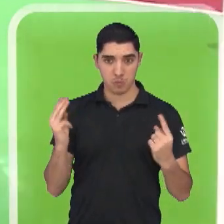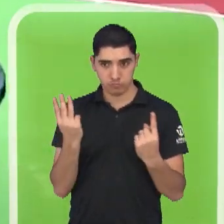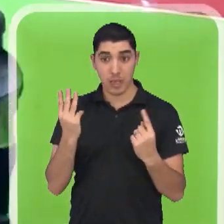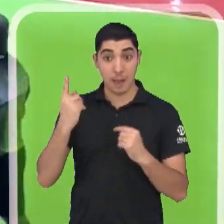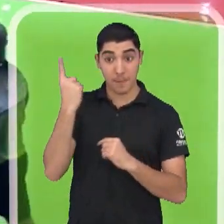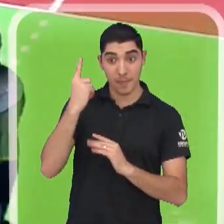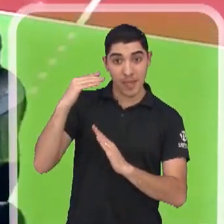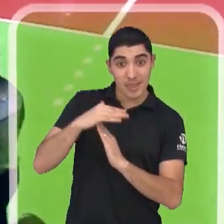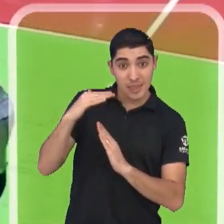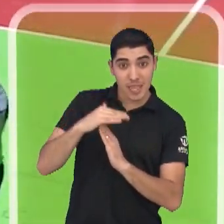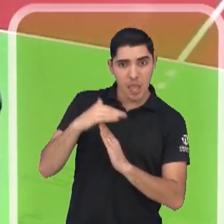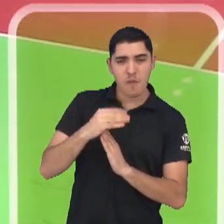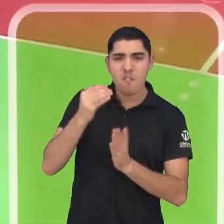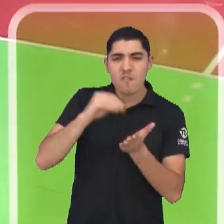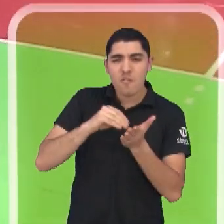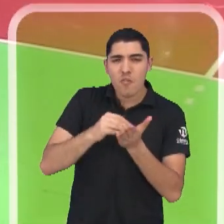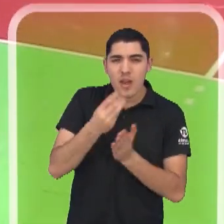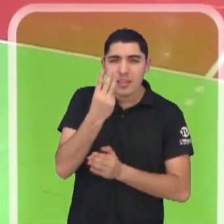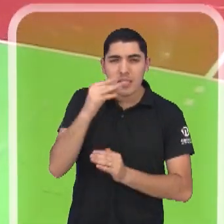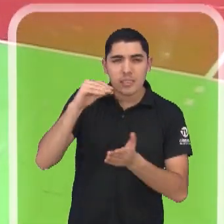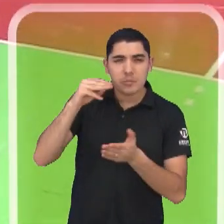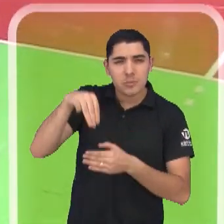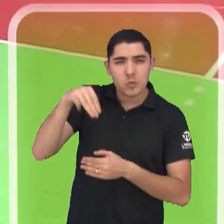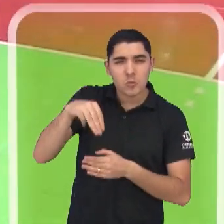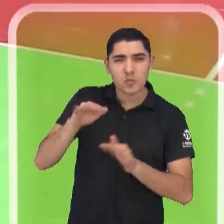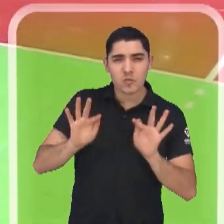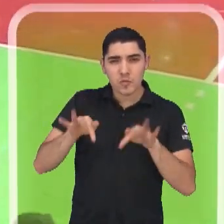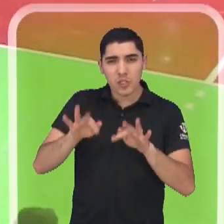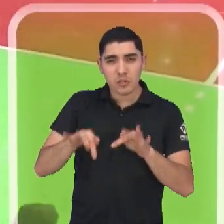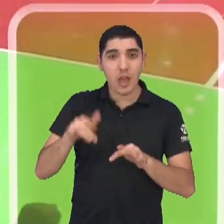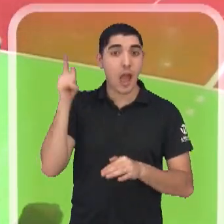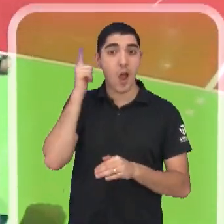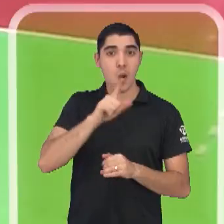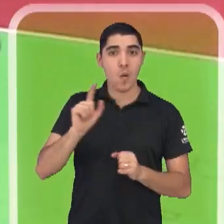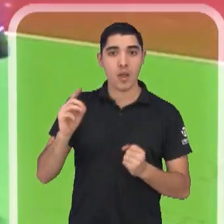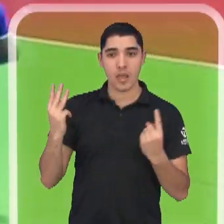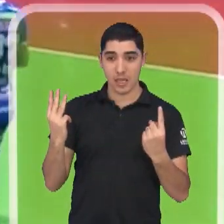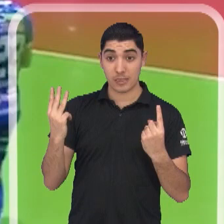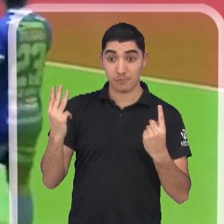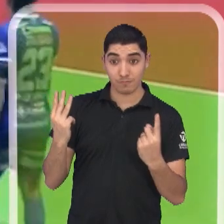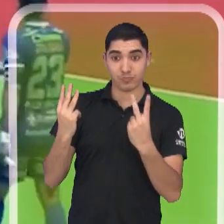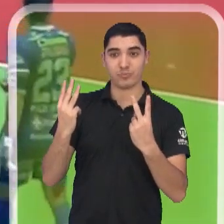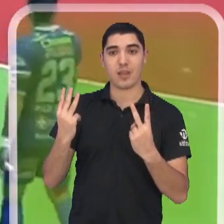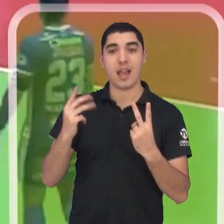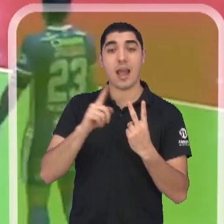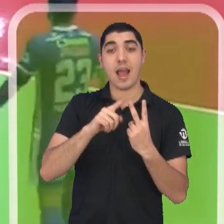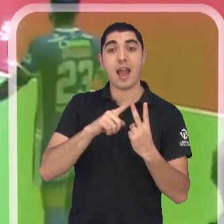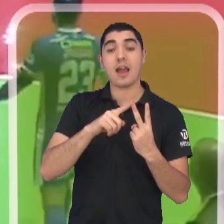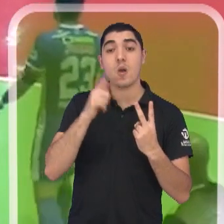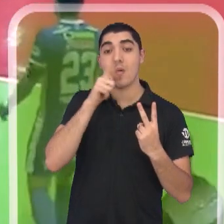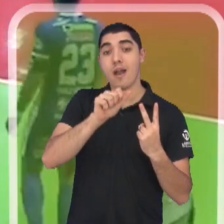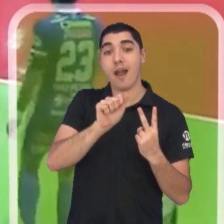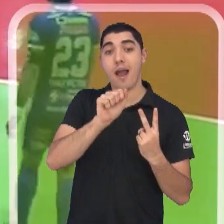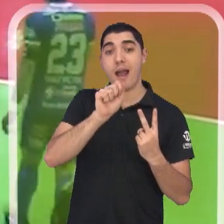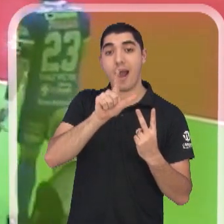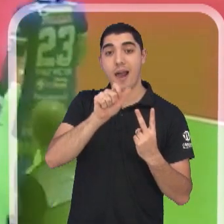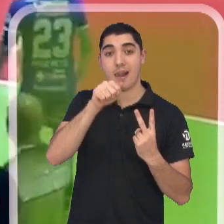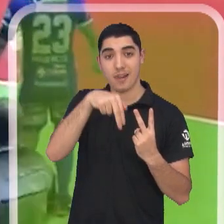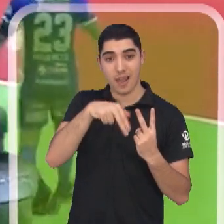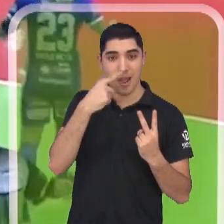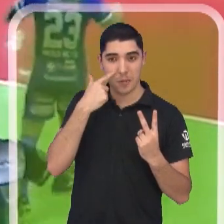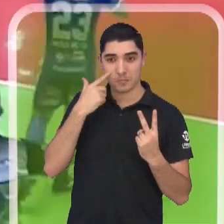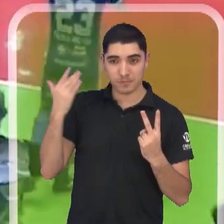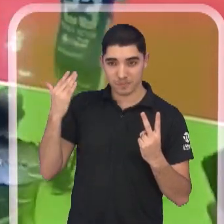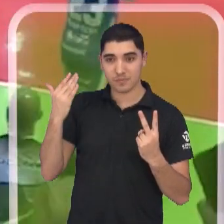primeiro tempo faltando 3:07 fez ali ó jogada pela direita o Alan bateu a bola desviou a ser repara ali no detalhe ó desviou no Pelé